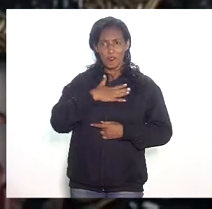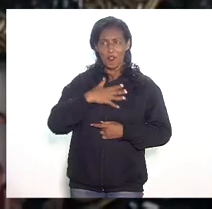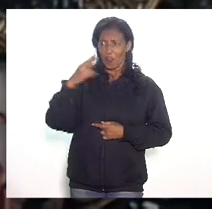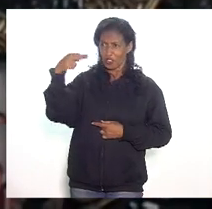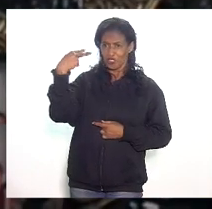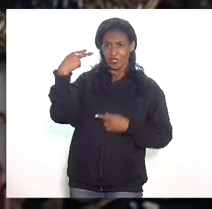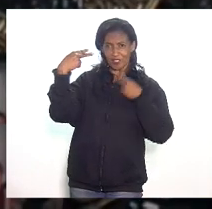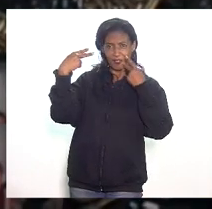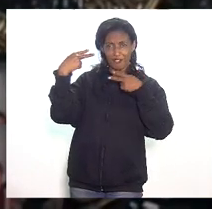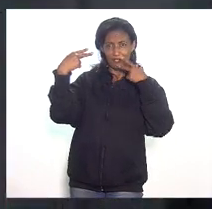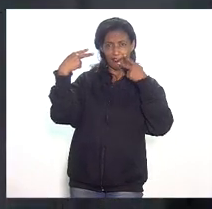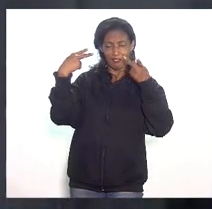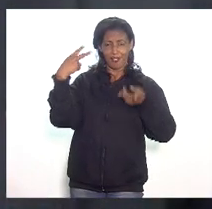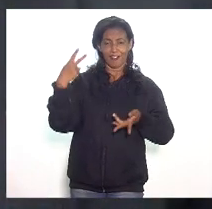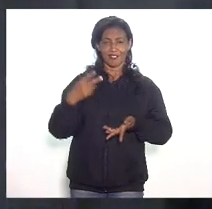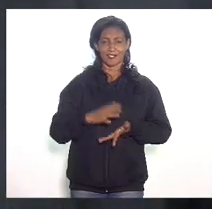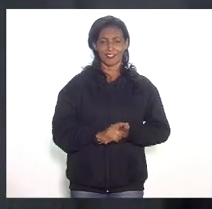fala.